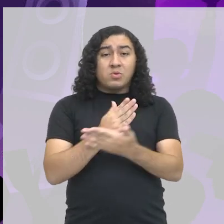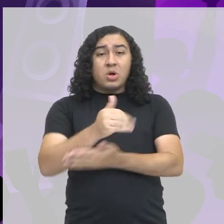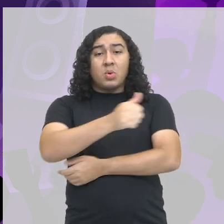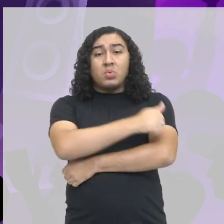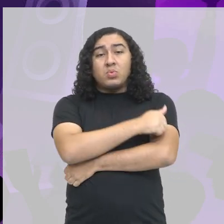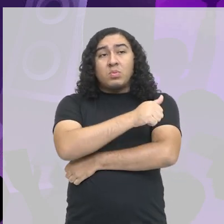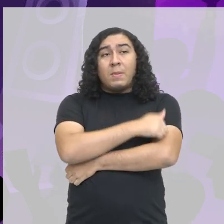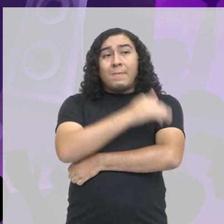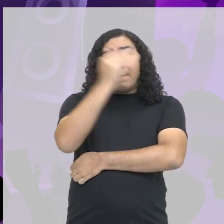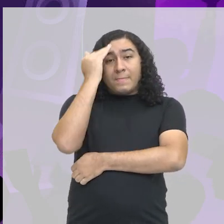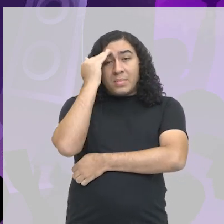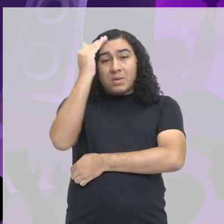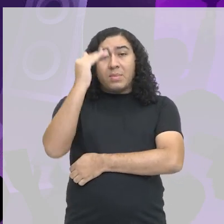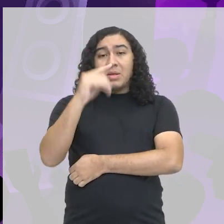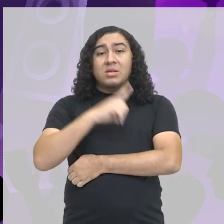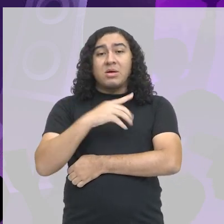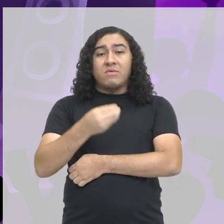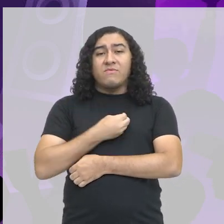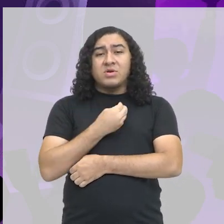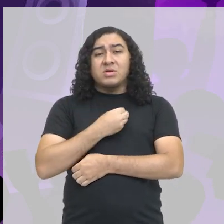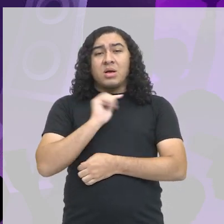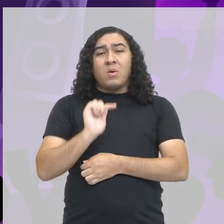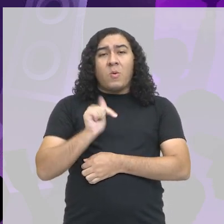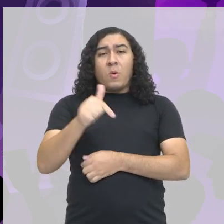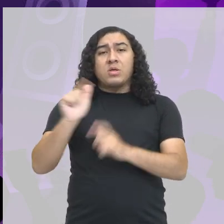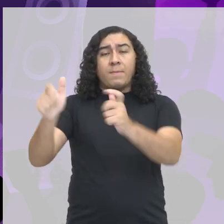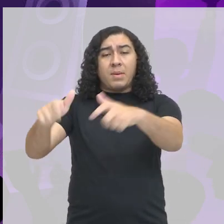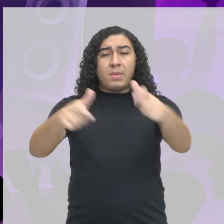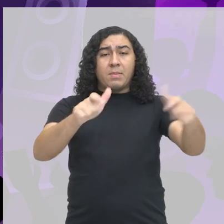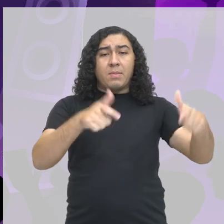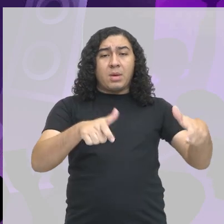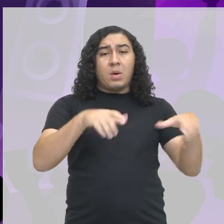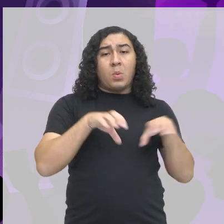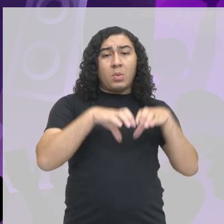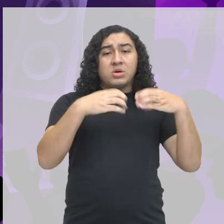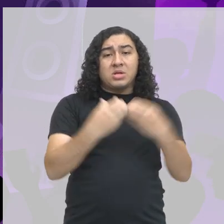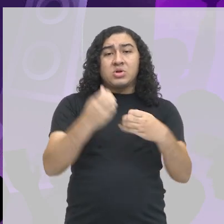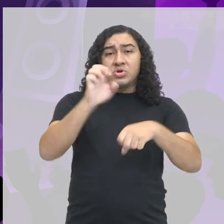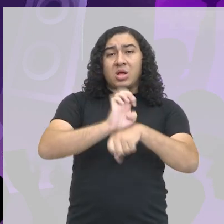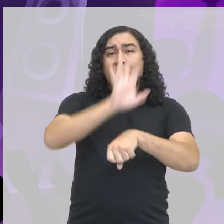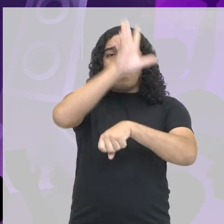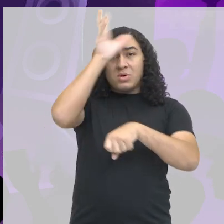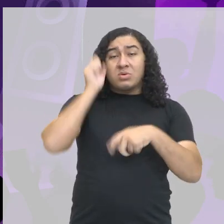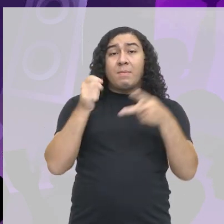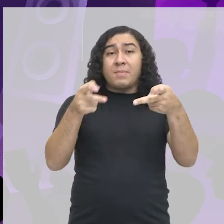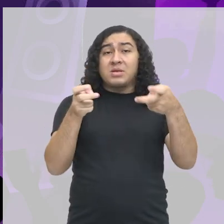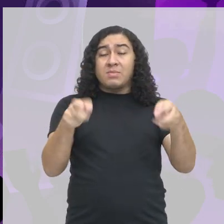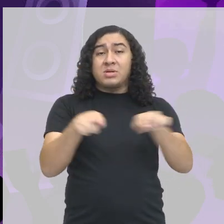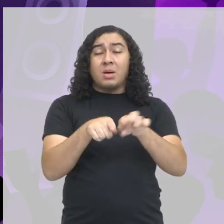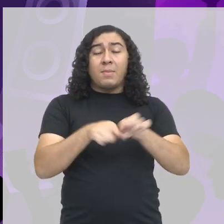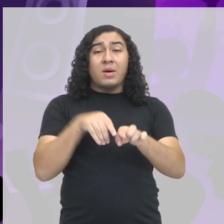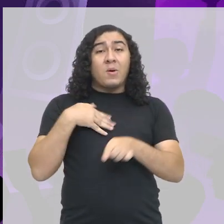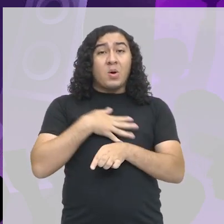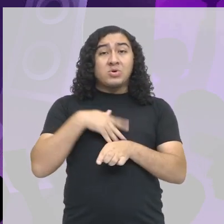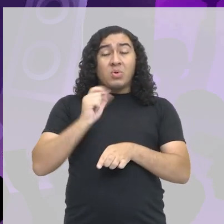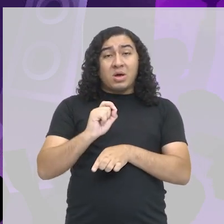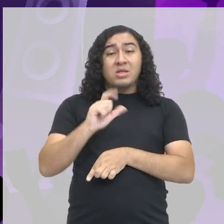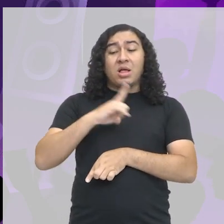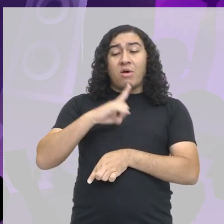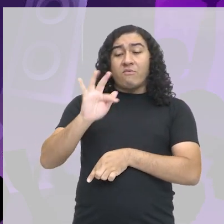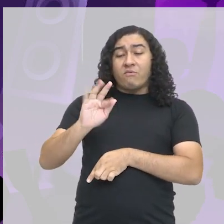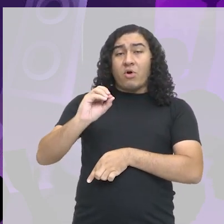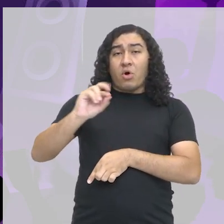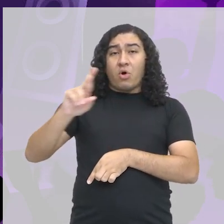alunos, principalmente que moram em algumas comunidades do Amazonas, eu percebi que gostam muito de